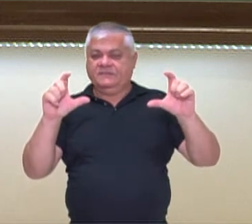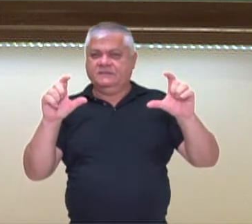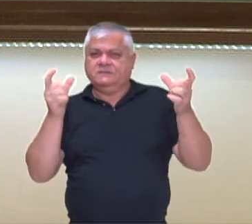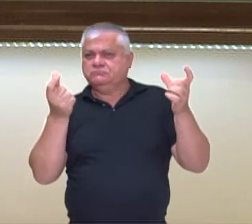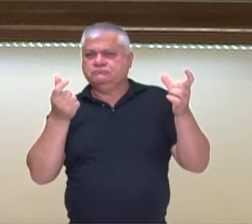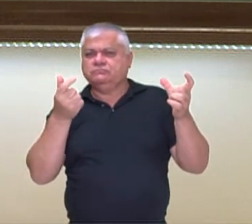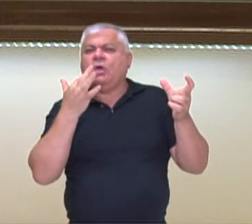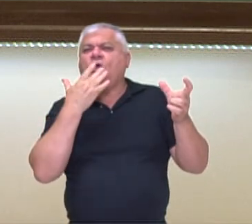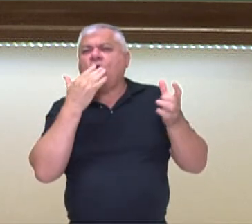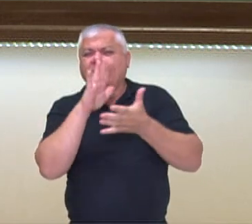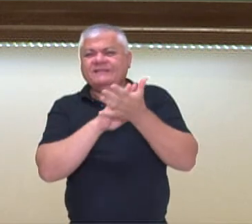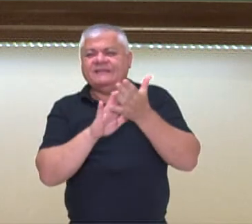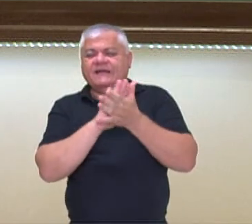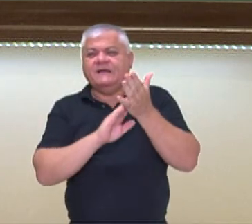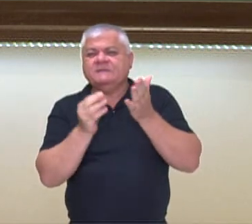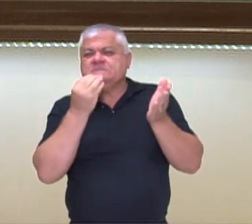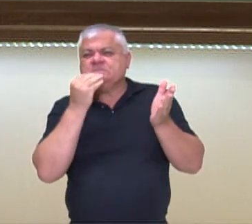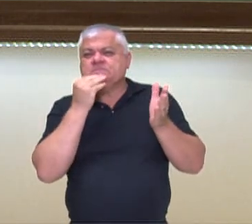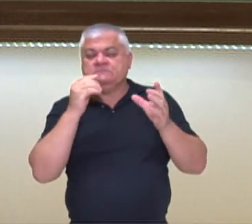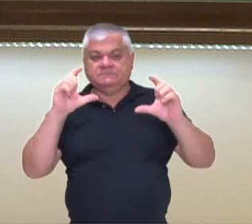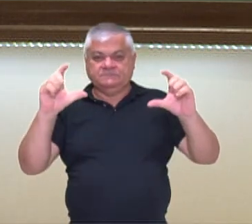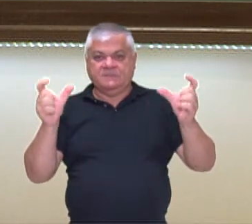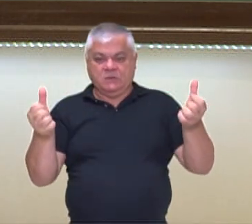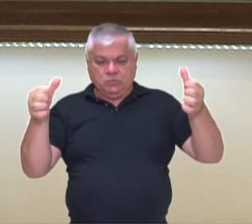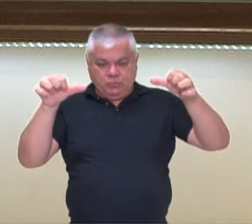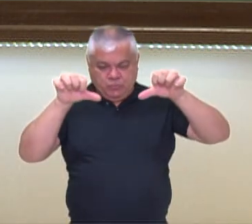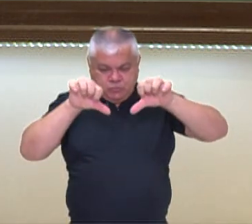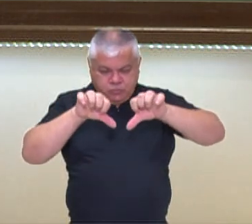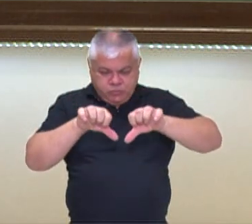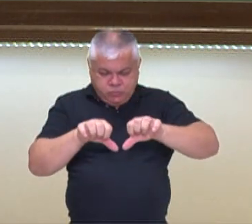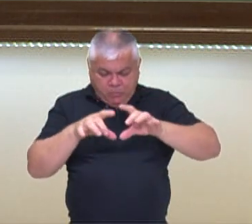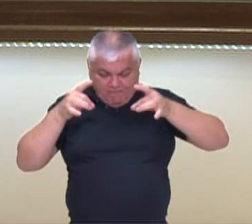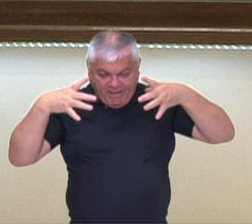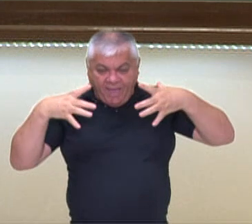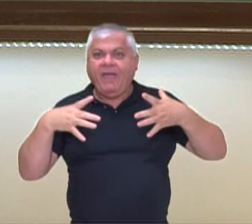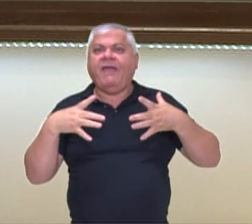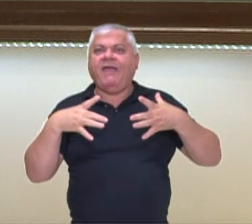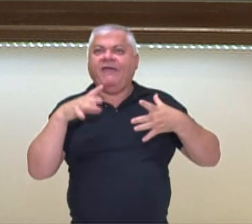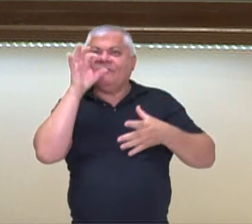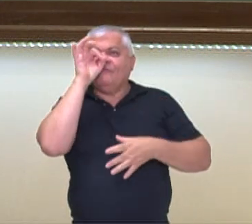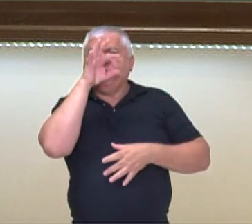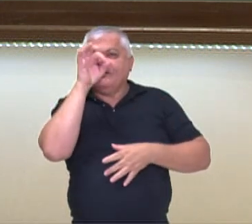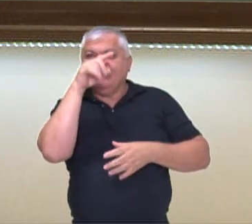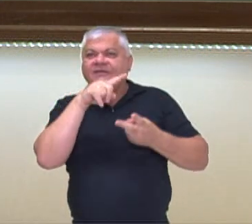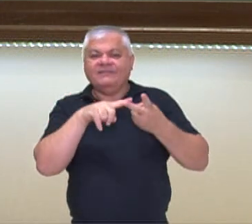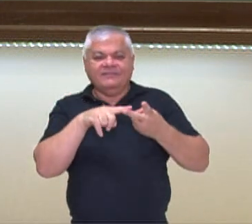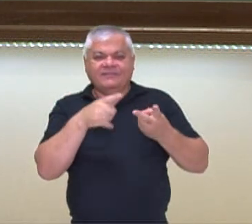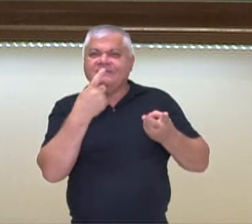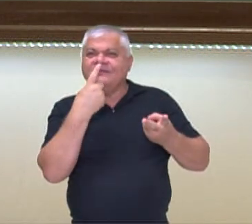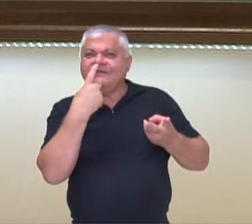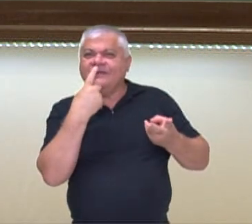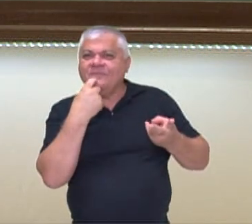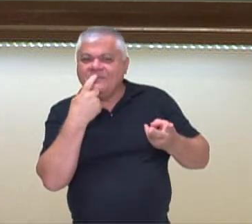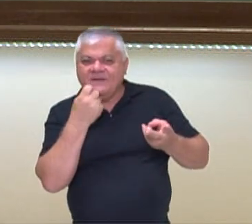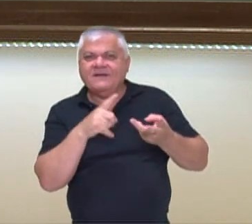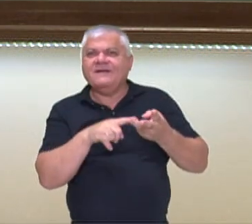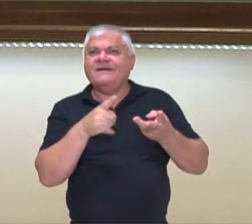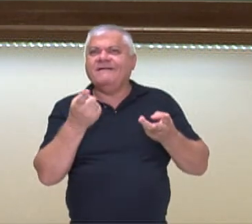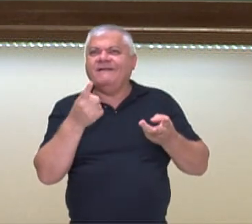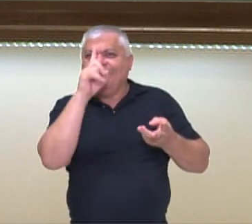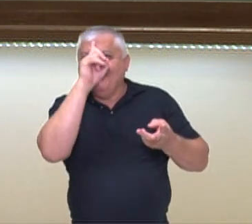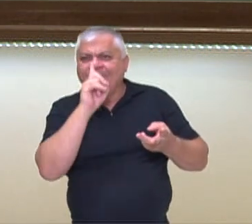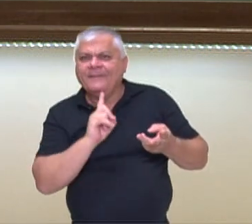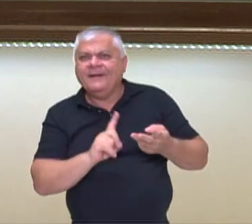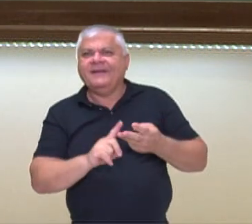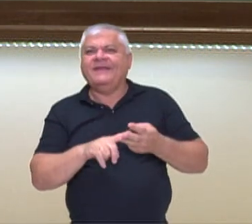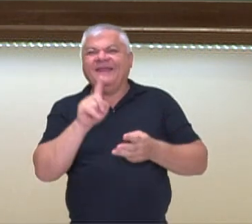verde ou uma amarela, tá certo? E aqui eu trago para vocês fogos de artifício. Então, a queima de fogos de